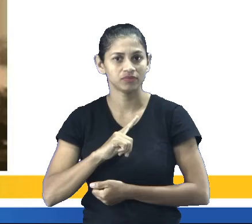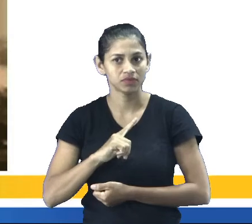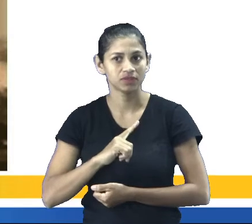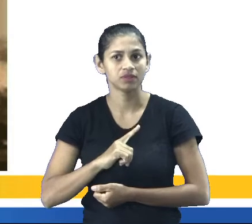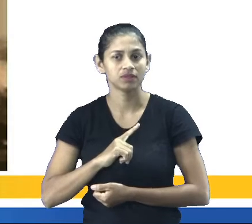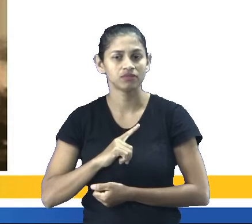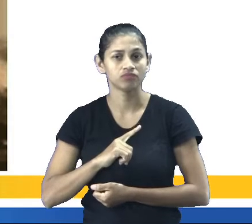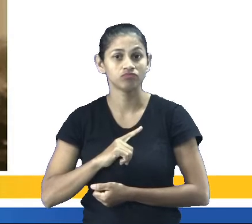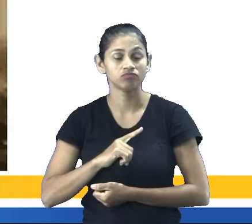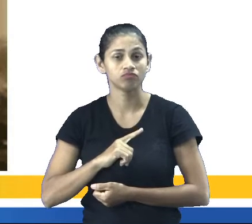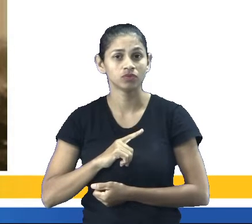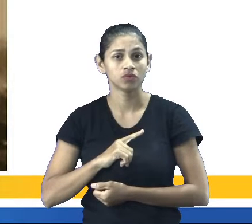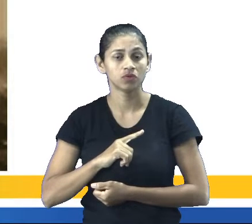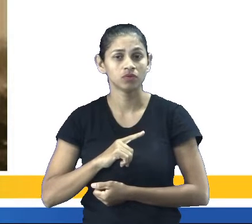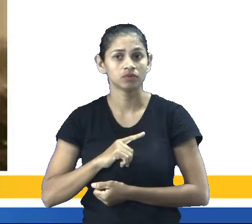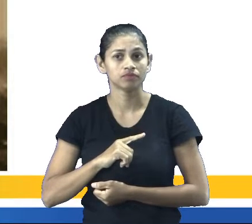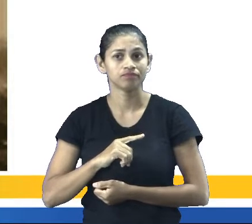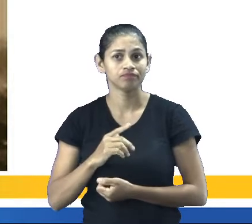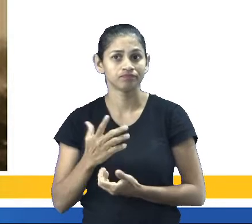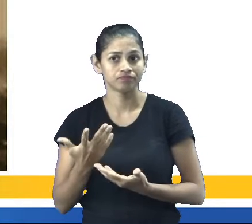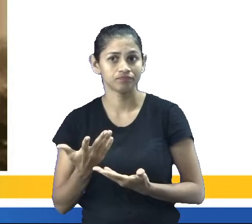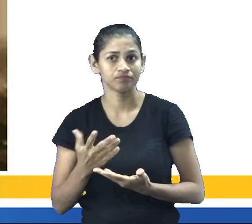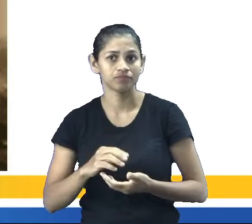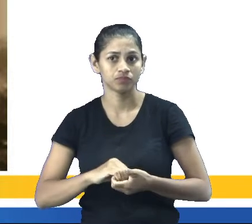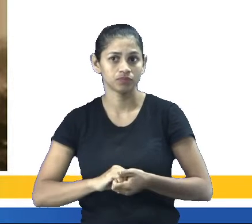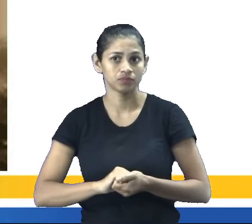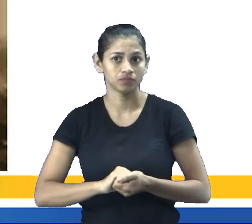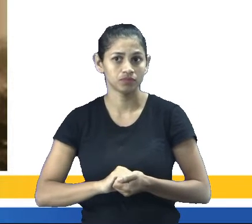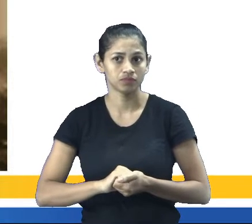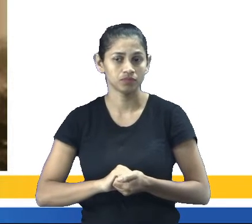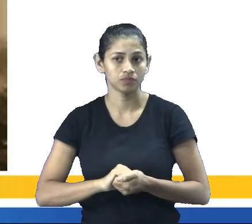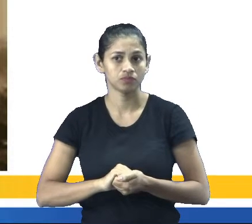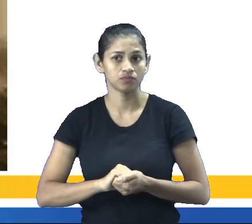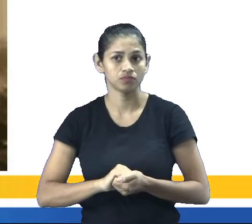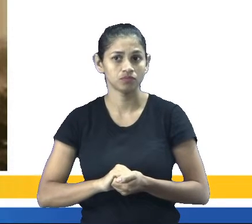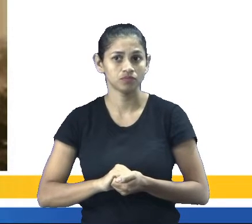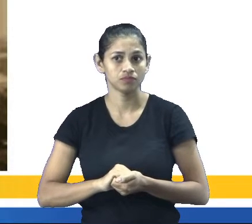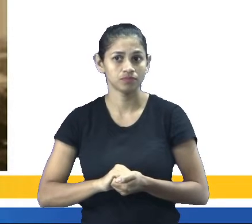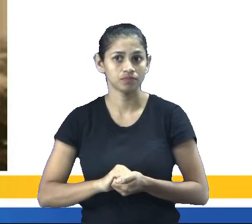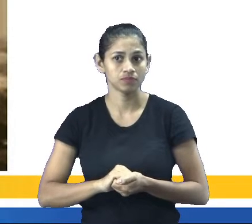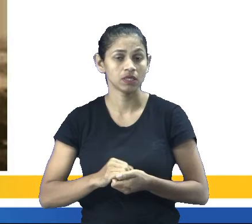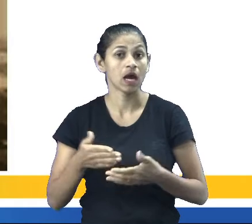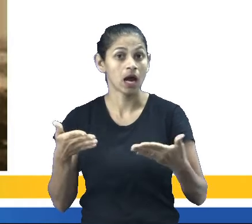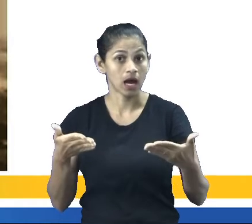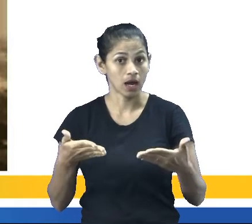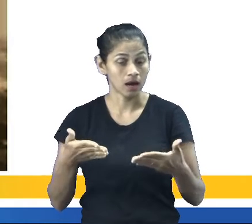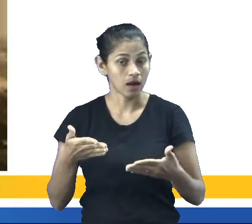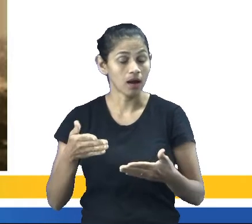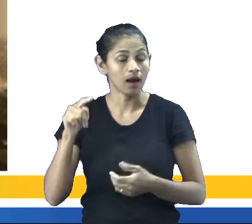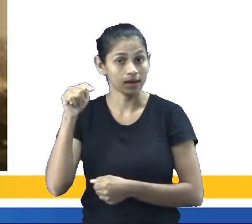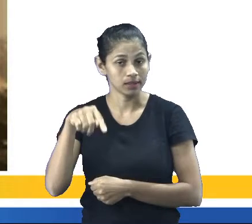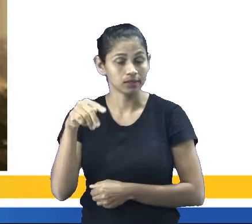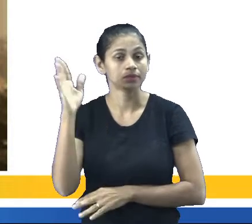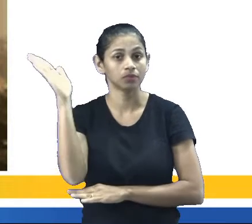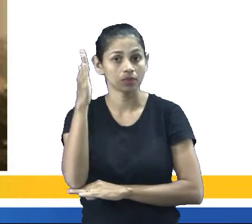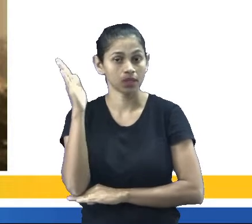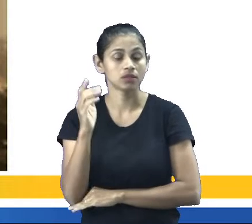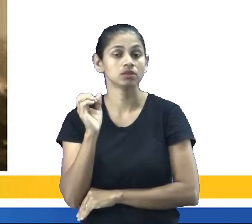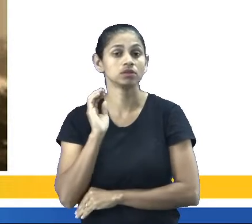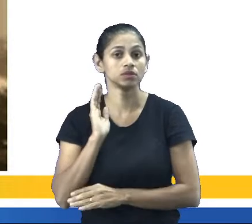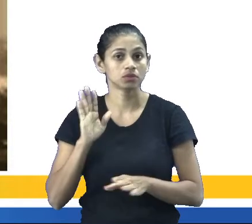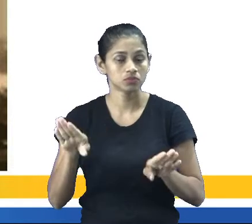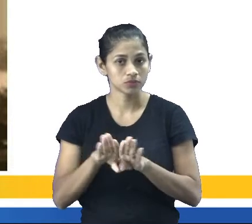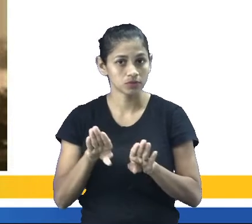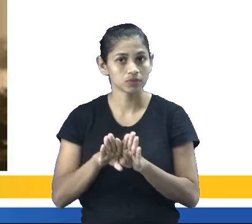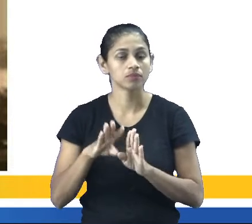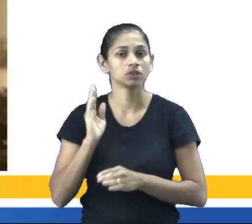com questão da energia nuclear, com a radioatividade aqui no Brasil, lá em Goiás. Então, a gente também pode fazer a